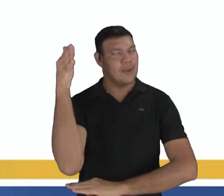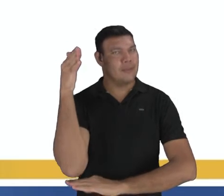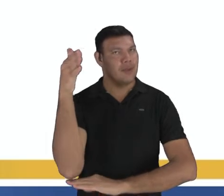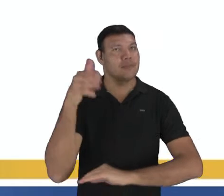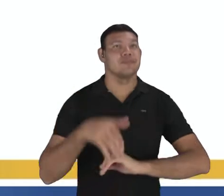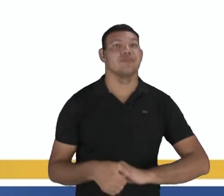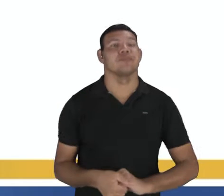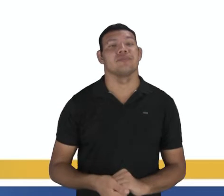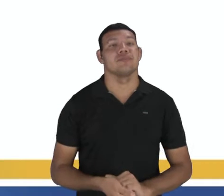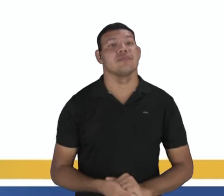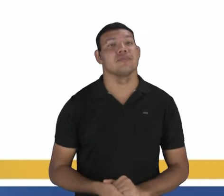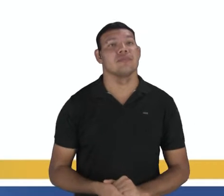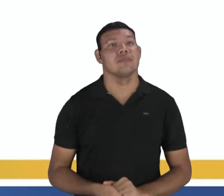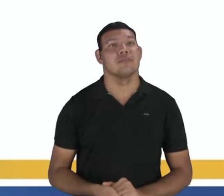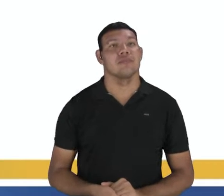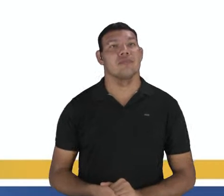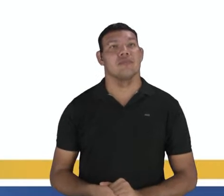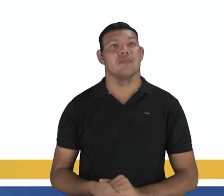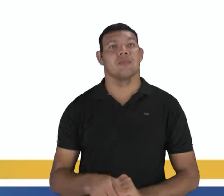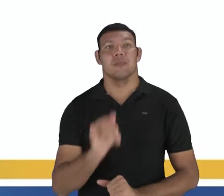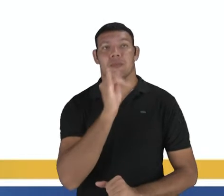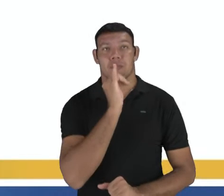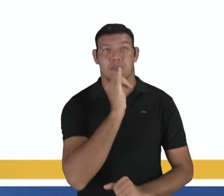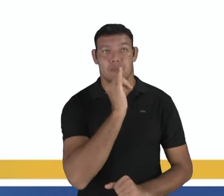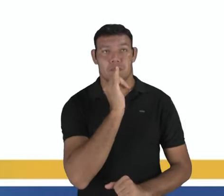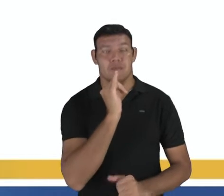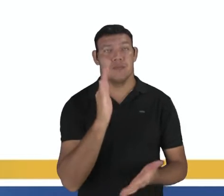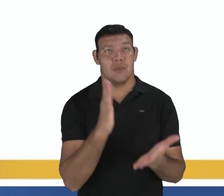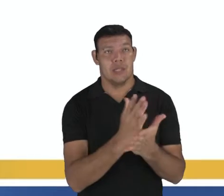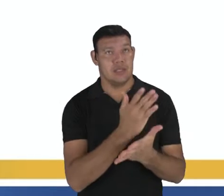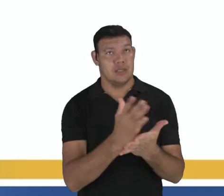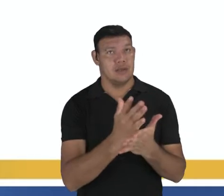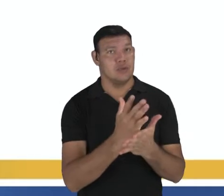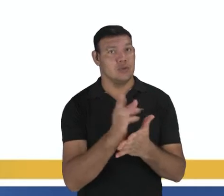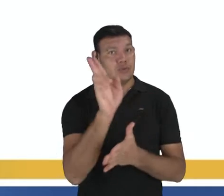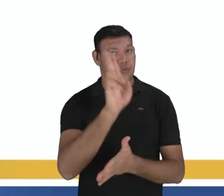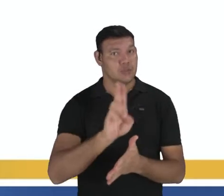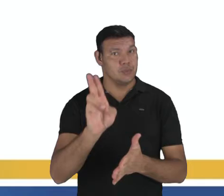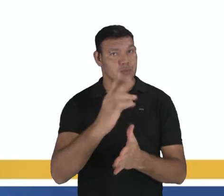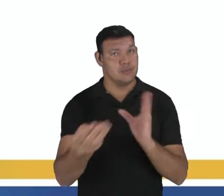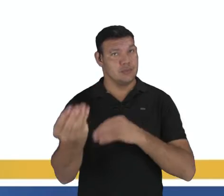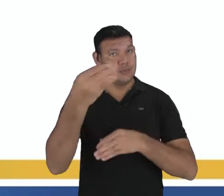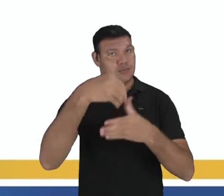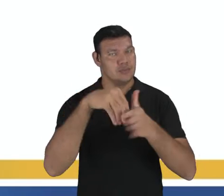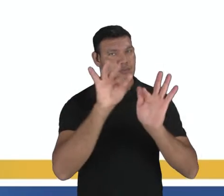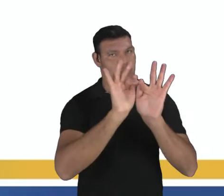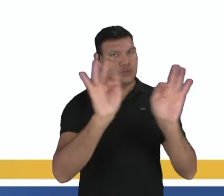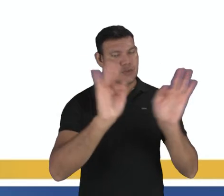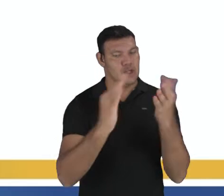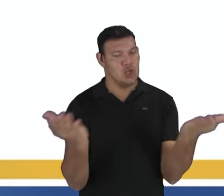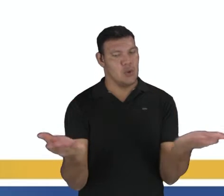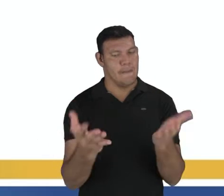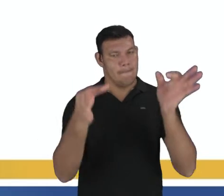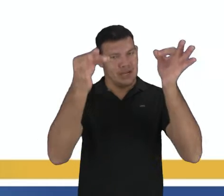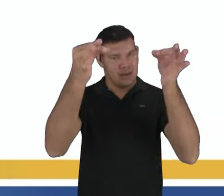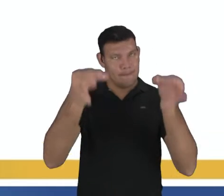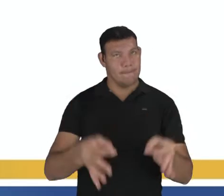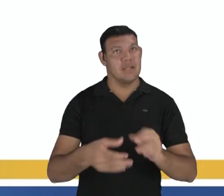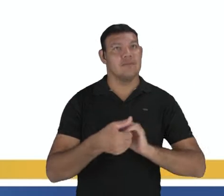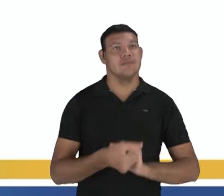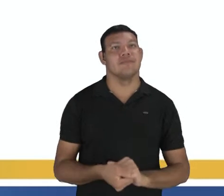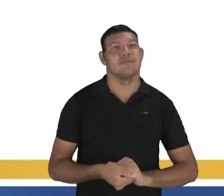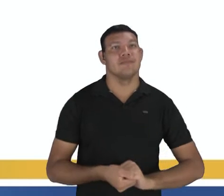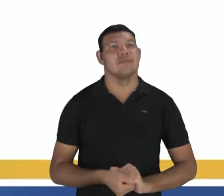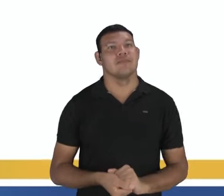frequentemente. Alguns exemplos desses advérbios aplicados em frases no present perfect. She